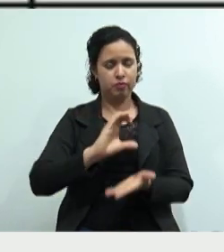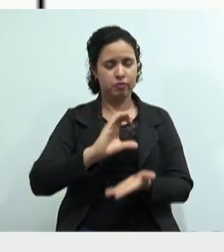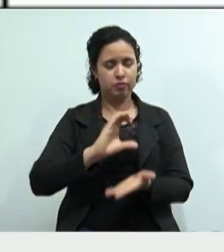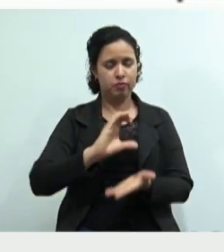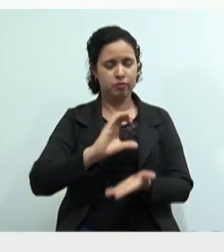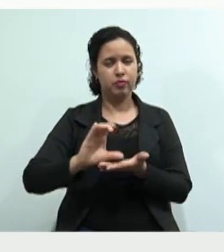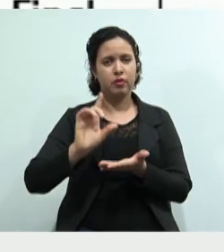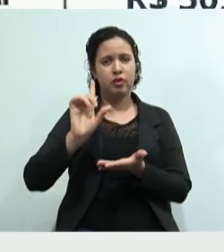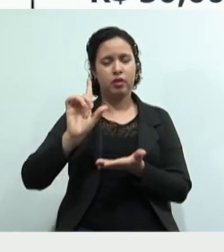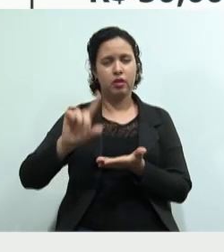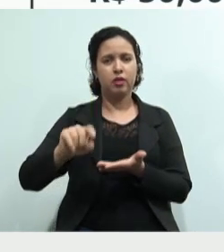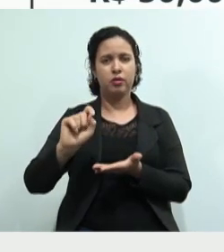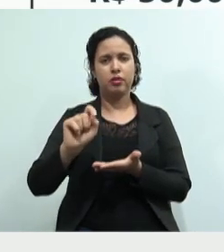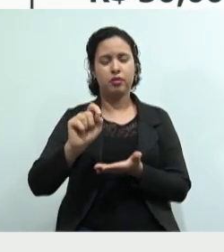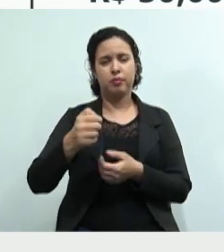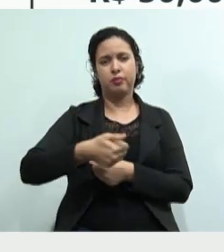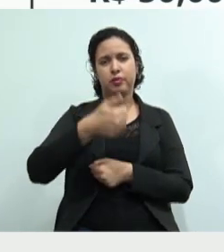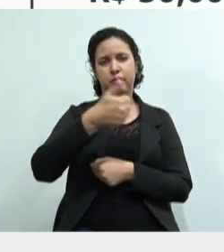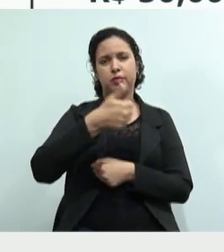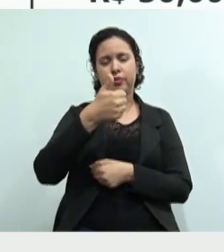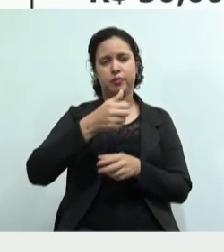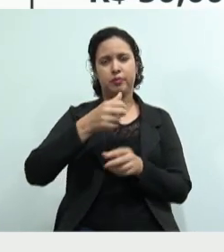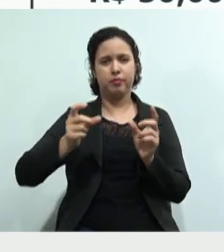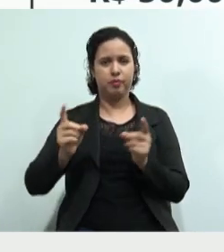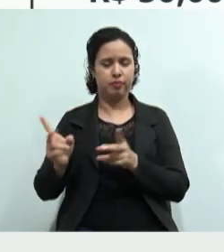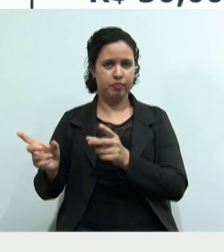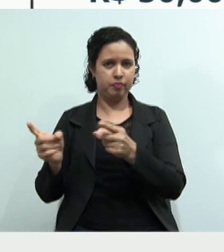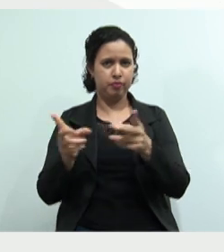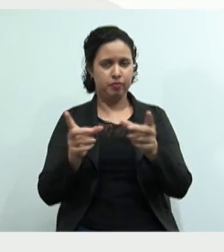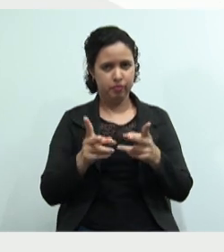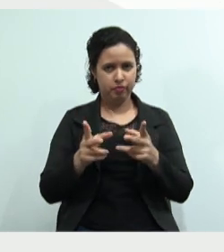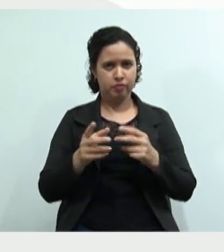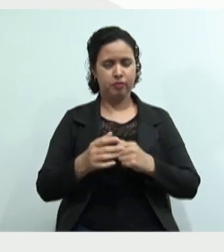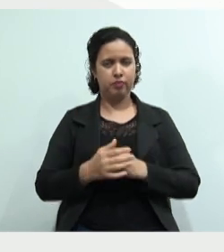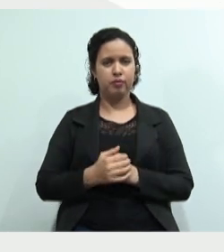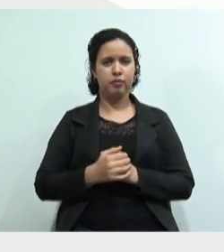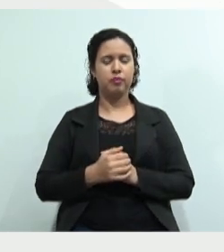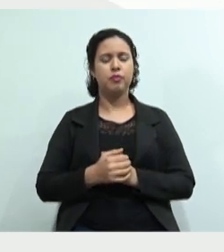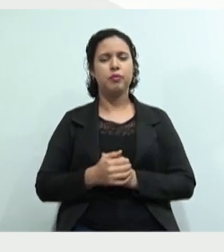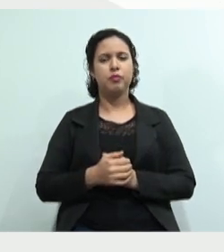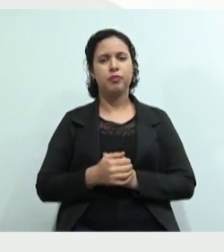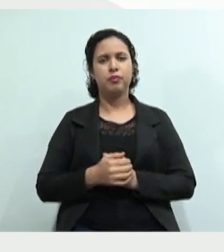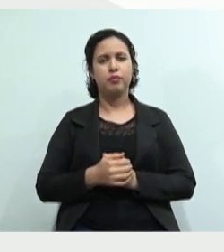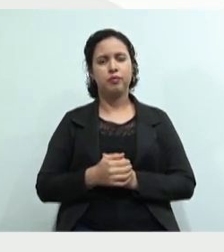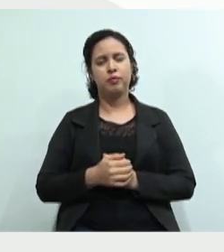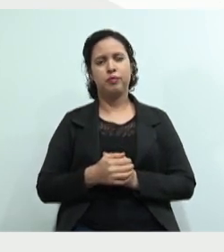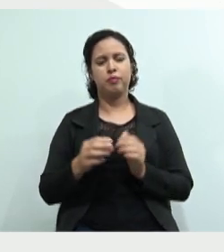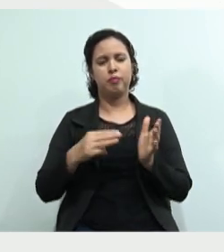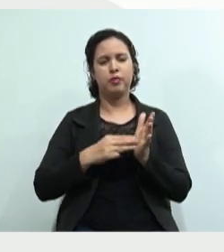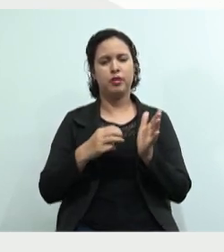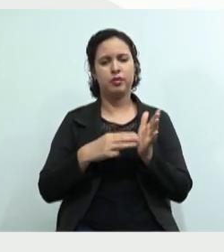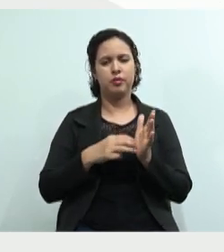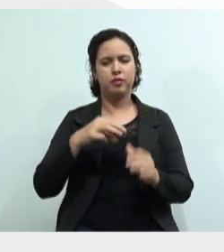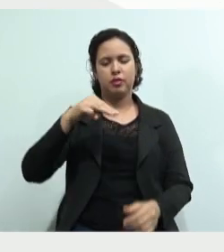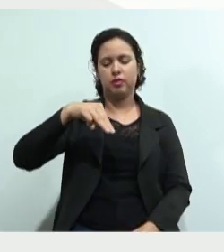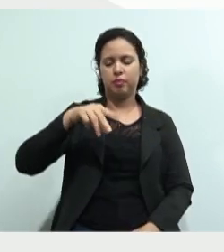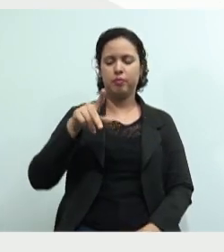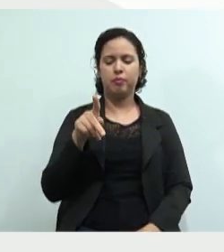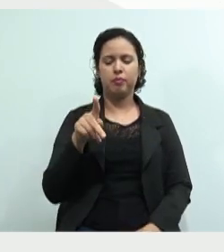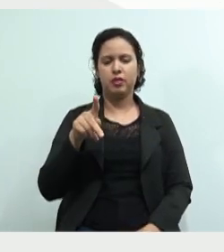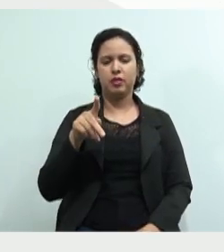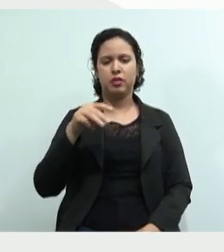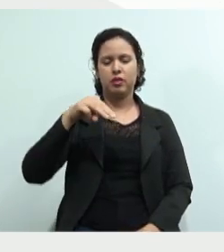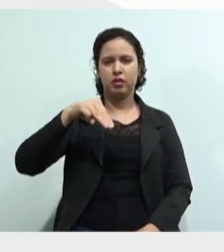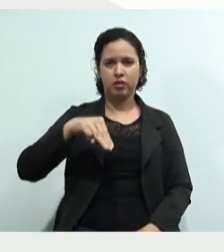são considerados os primeiros a serem vendidos. Método MPM. Na metodologia de